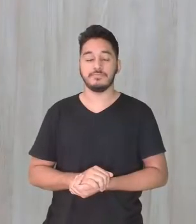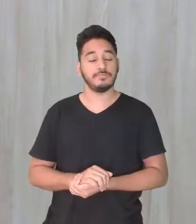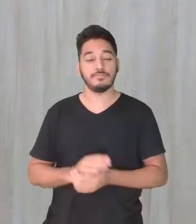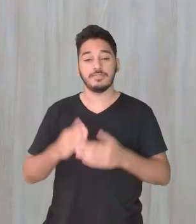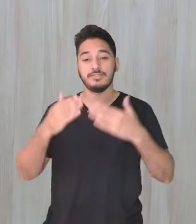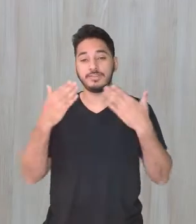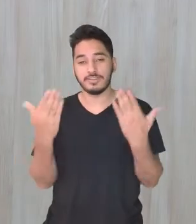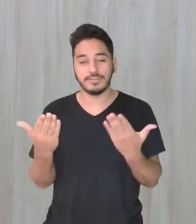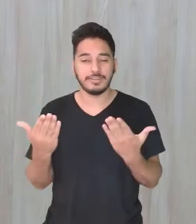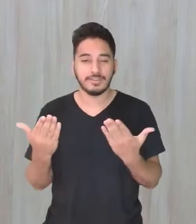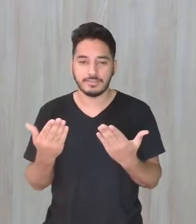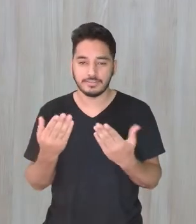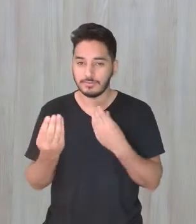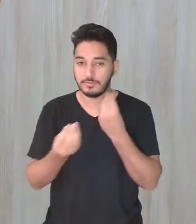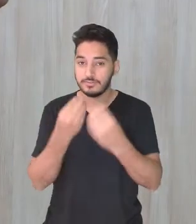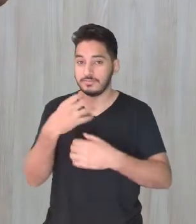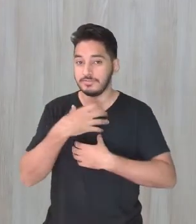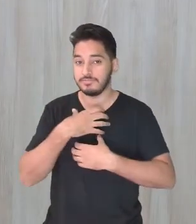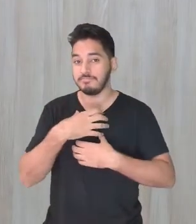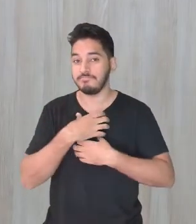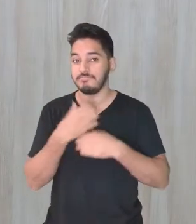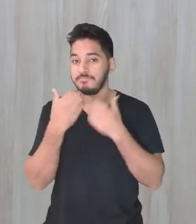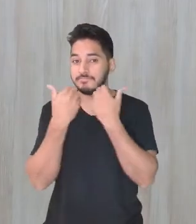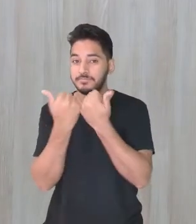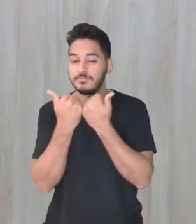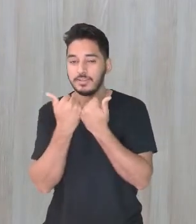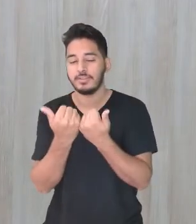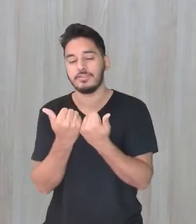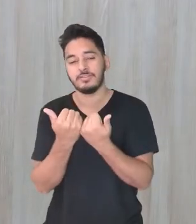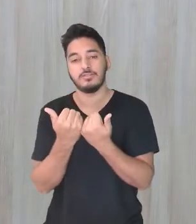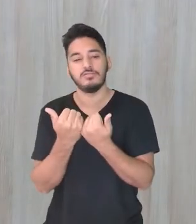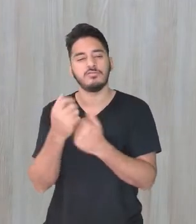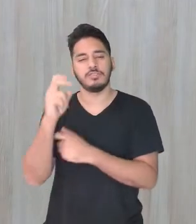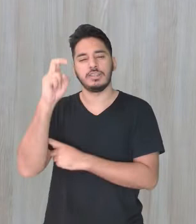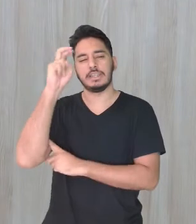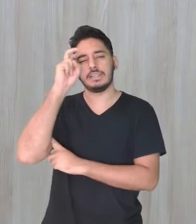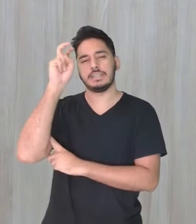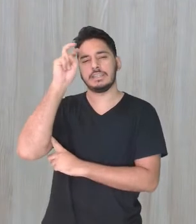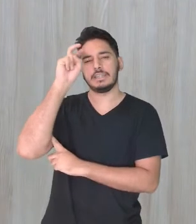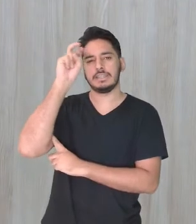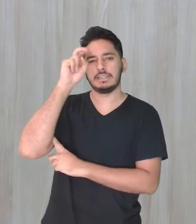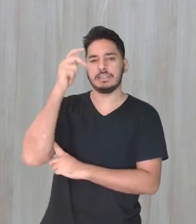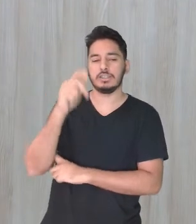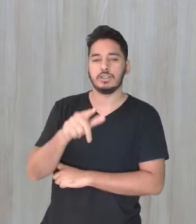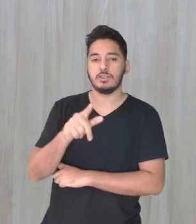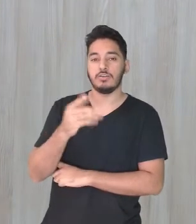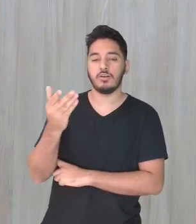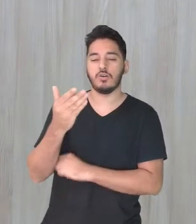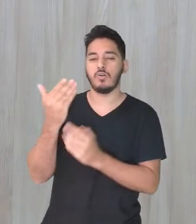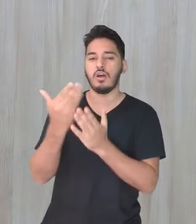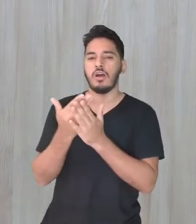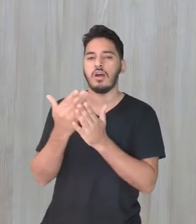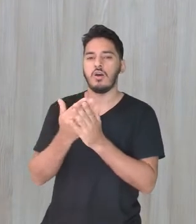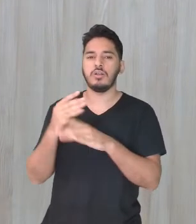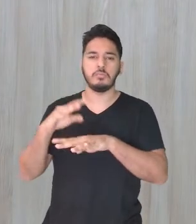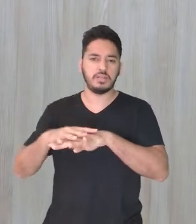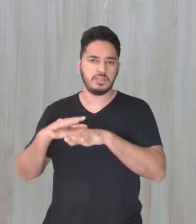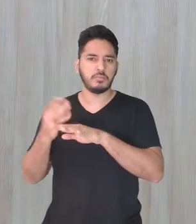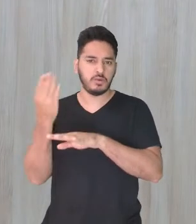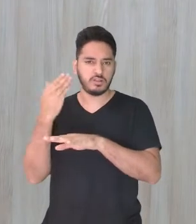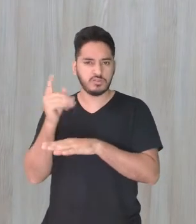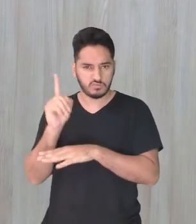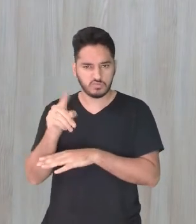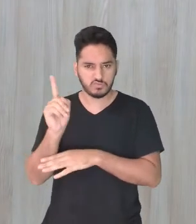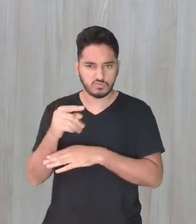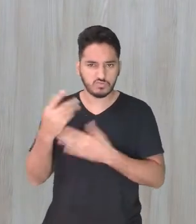E aí, meu povo, como é que vocês estão? Mais uma quinta-feira, né? Acabaram de sair aí de uma aula de matemática, vendo